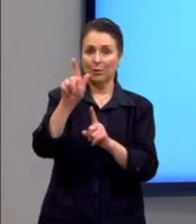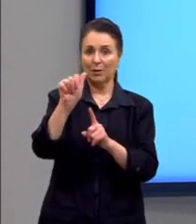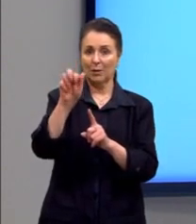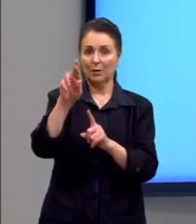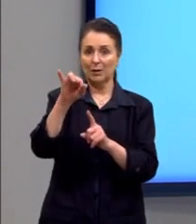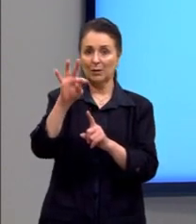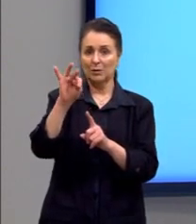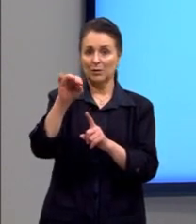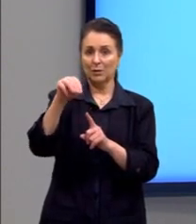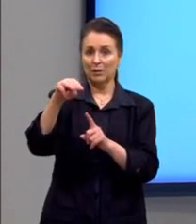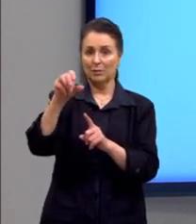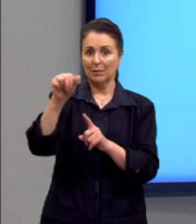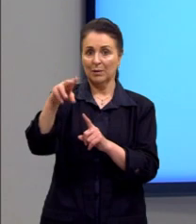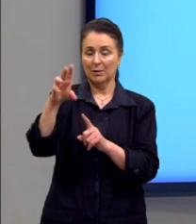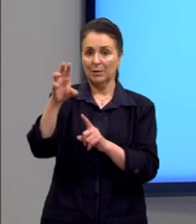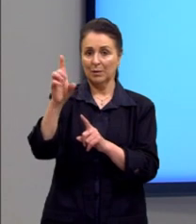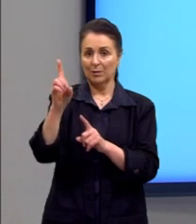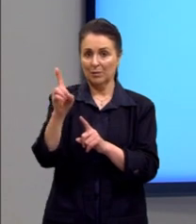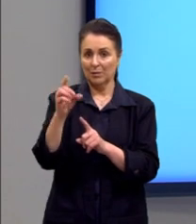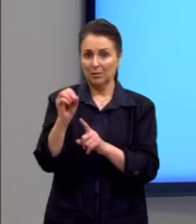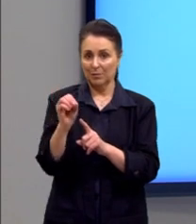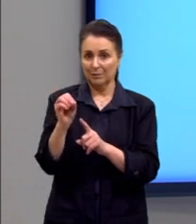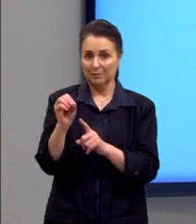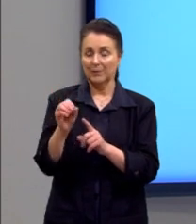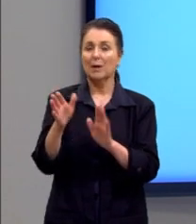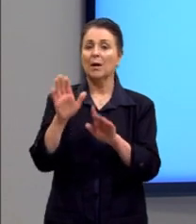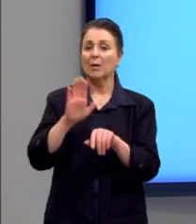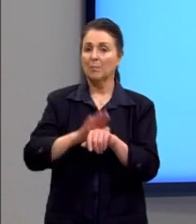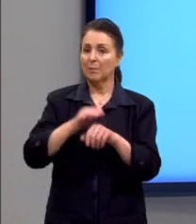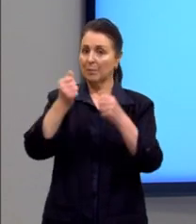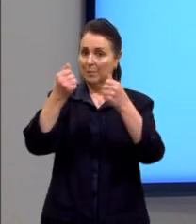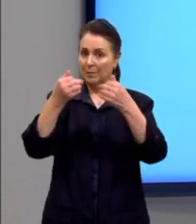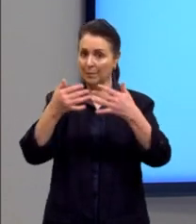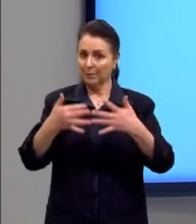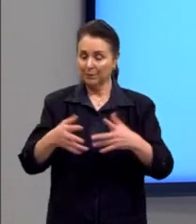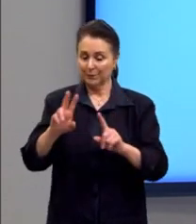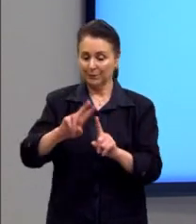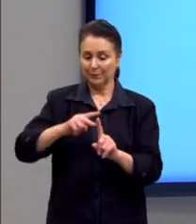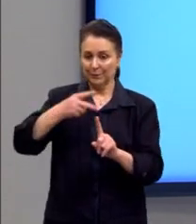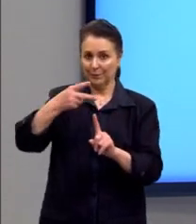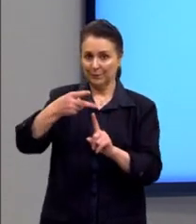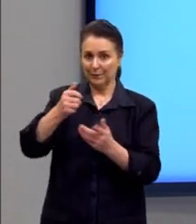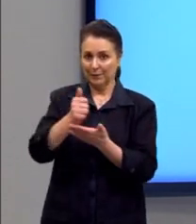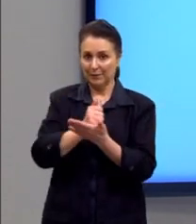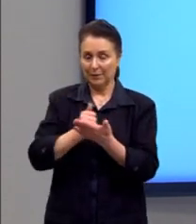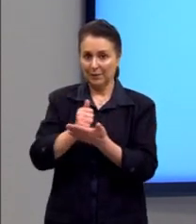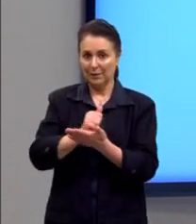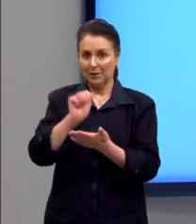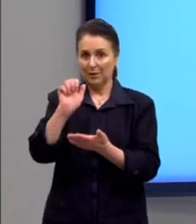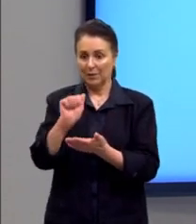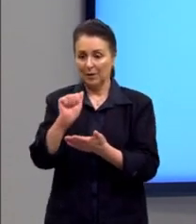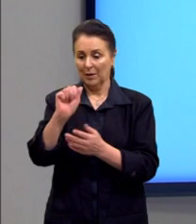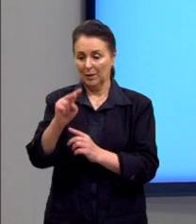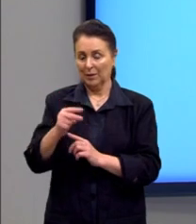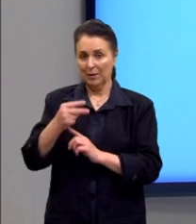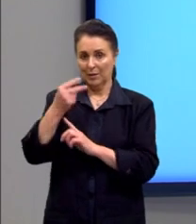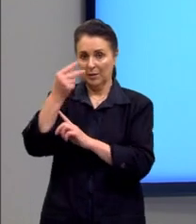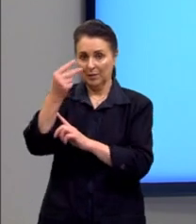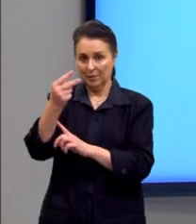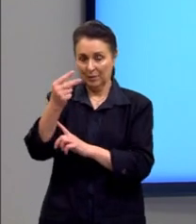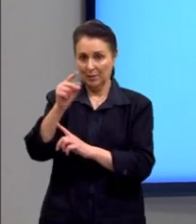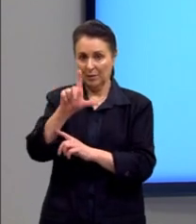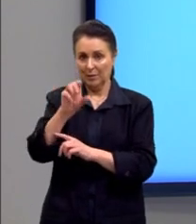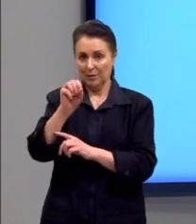e aqui mais uma definição quando a potência de base ar e o expoente